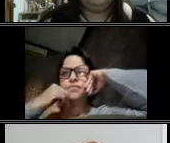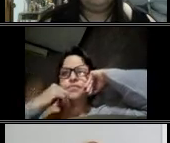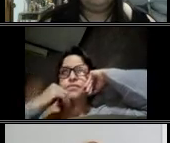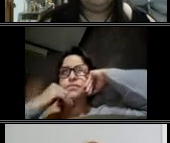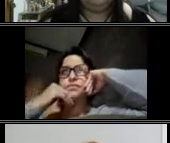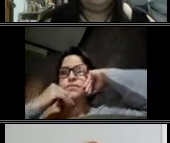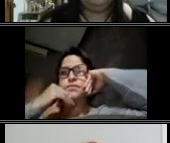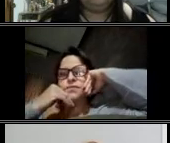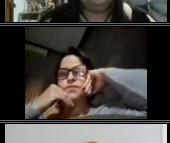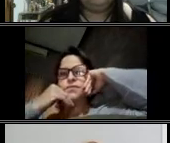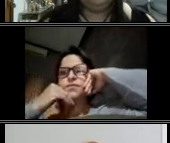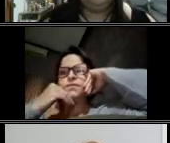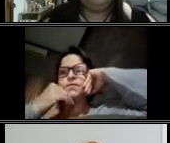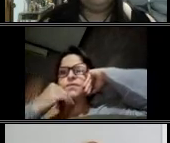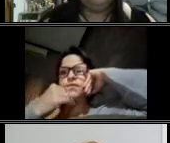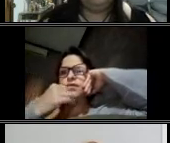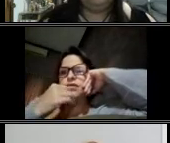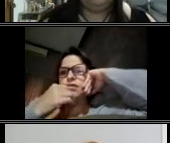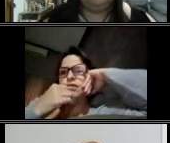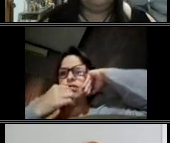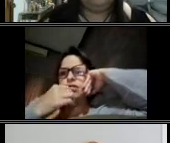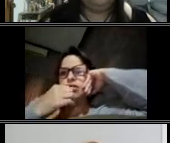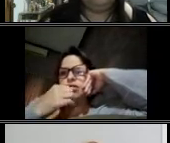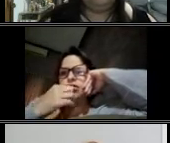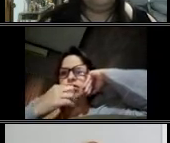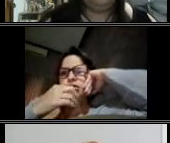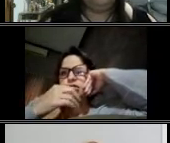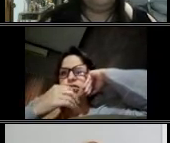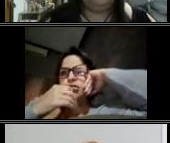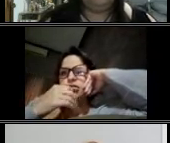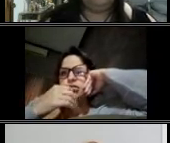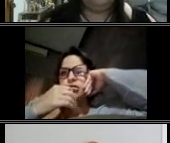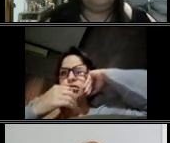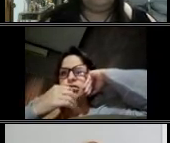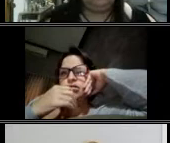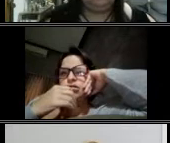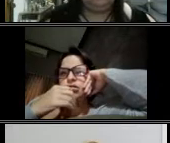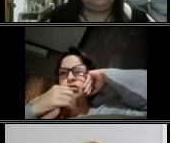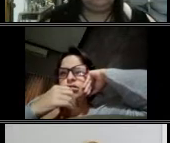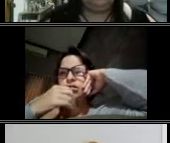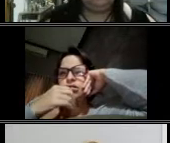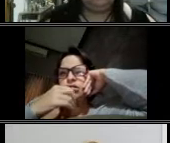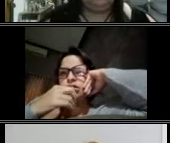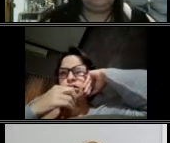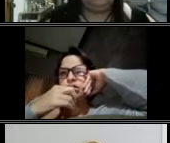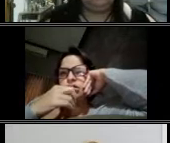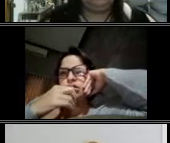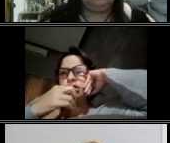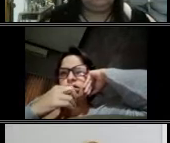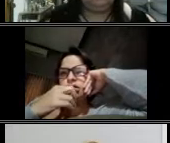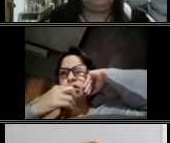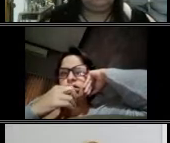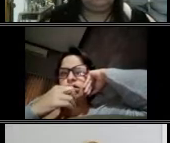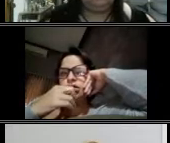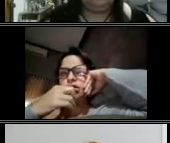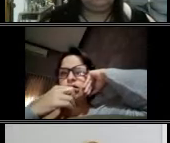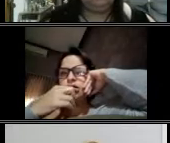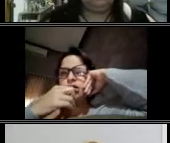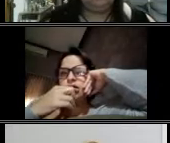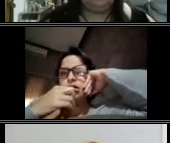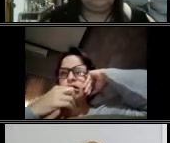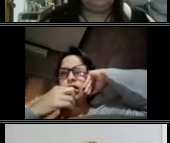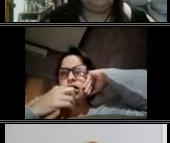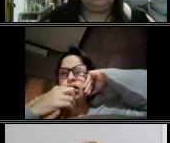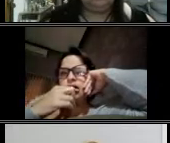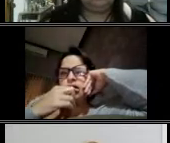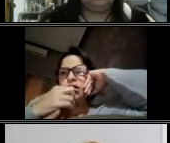decidem colocar alguma matéria que eles acreditam. A gente vê hoje essa questão política, como